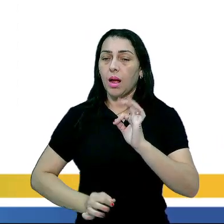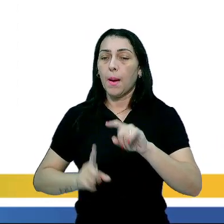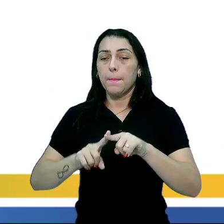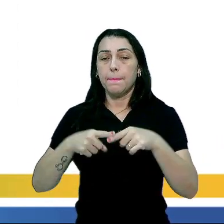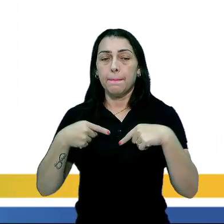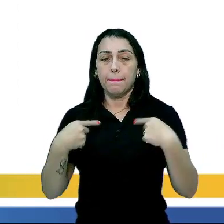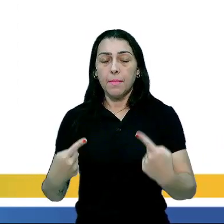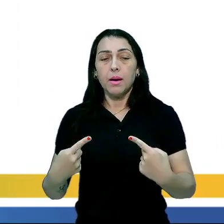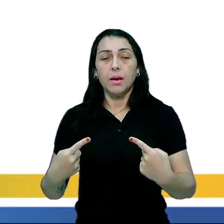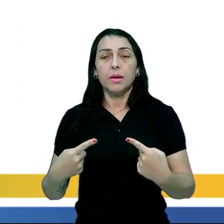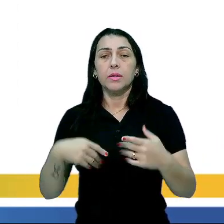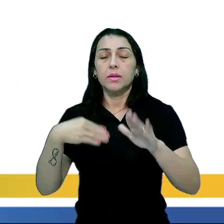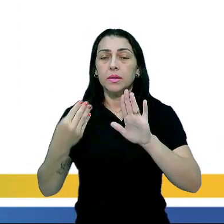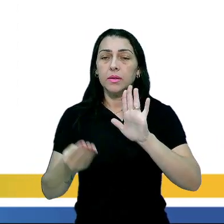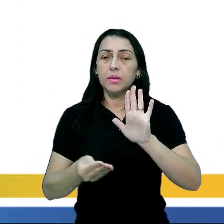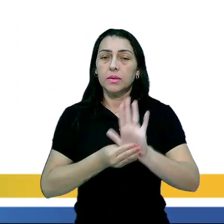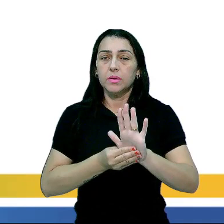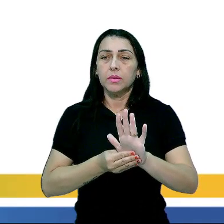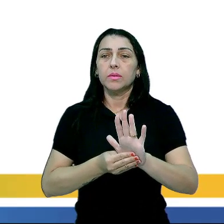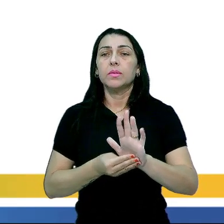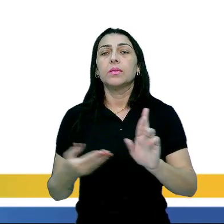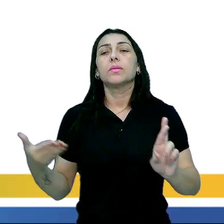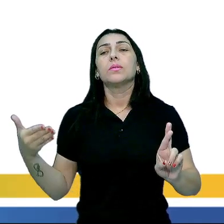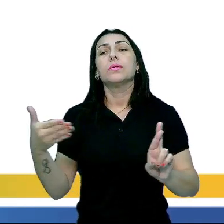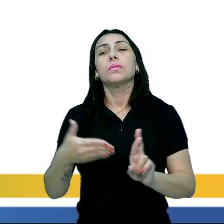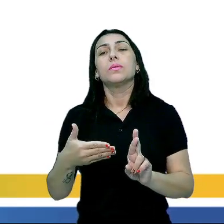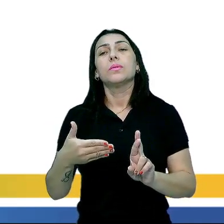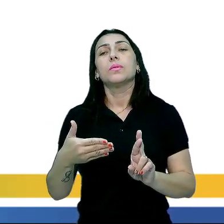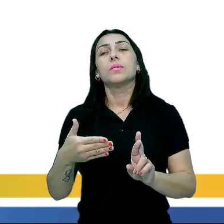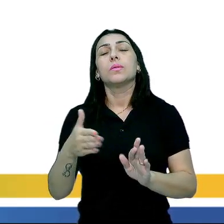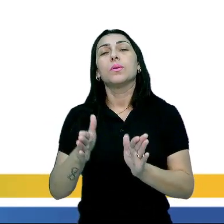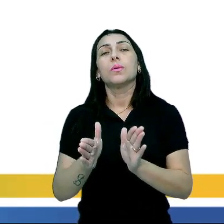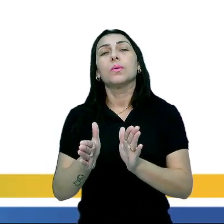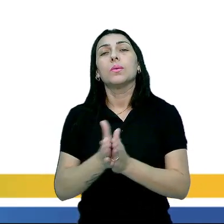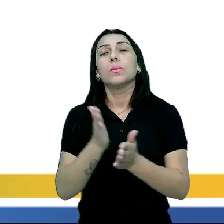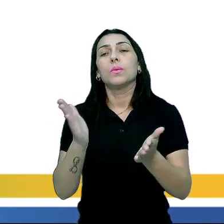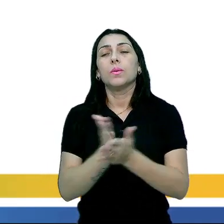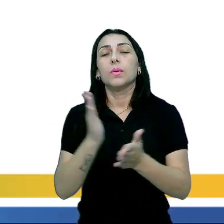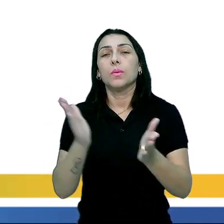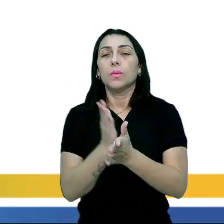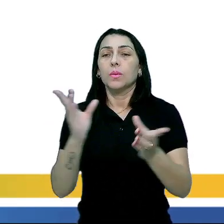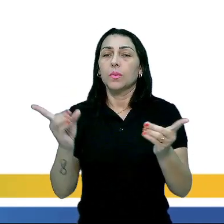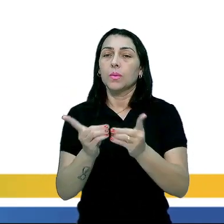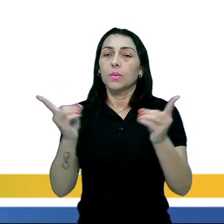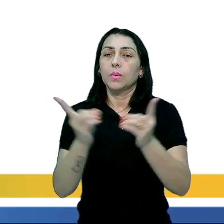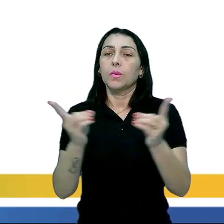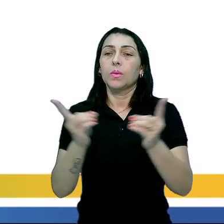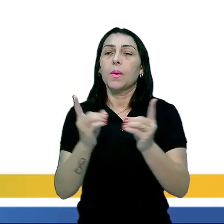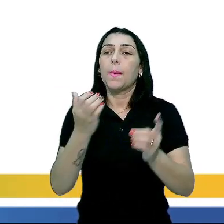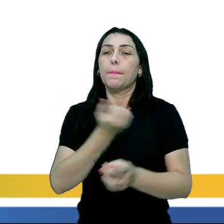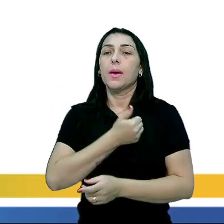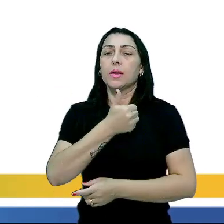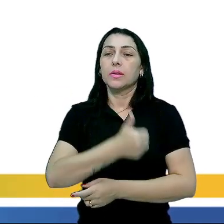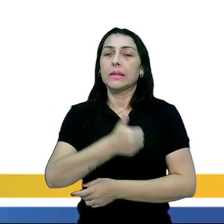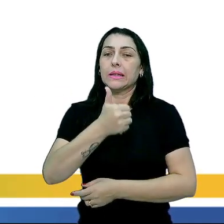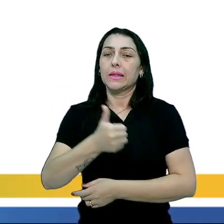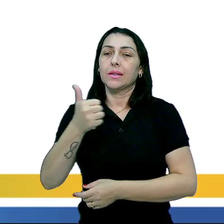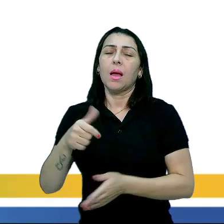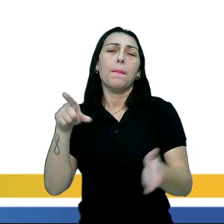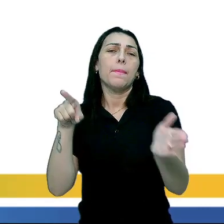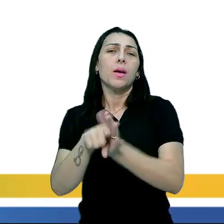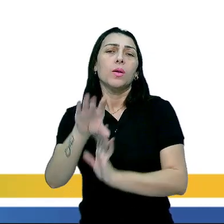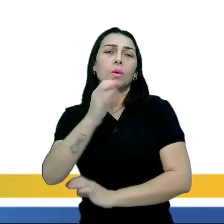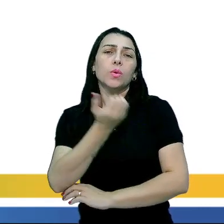qualquer maneira ela está referida aí no nosso material didático. Eu estou indicando aí a página 111, é